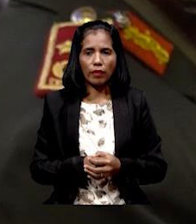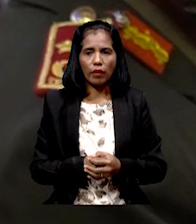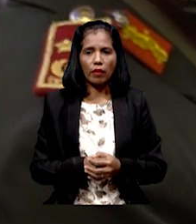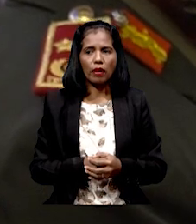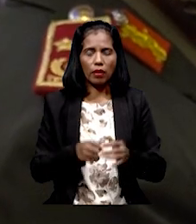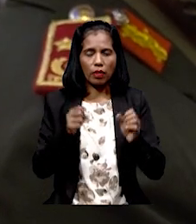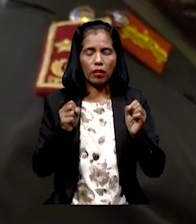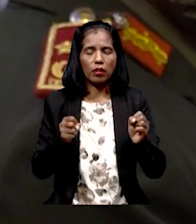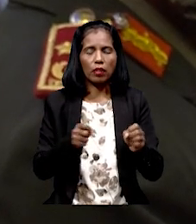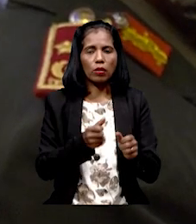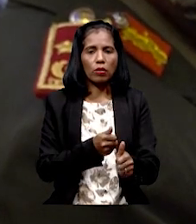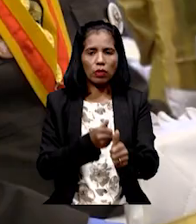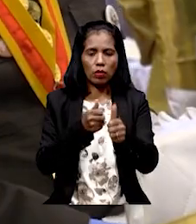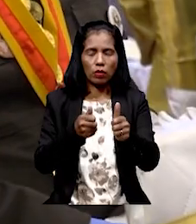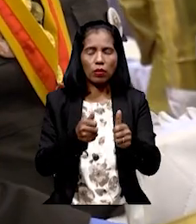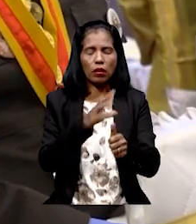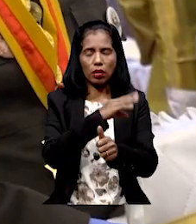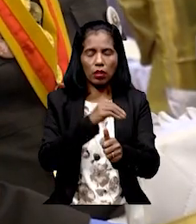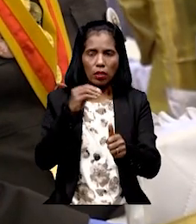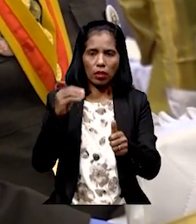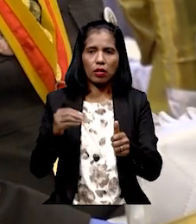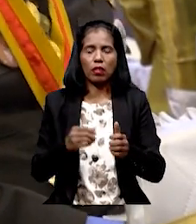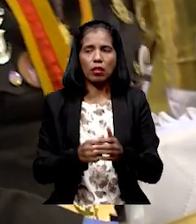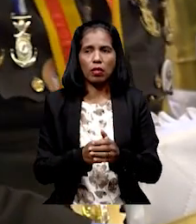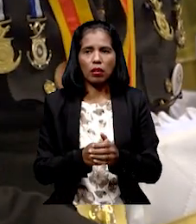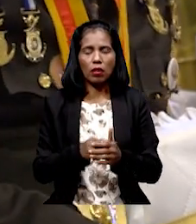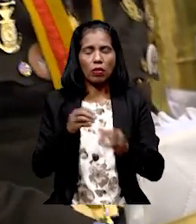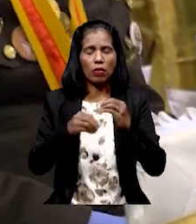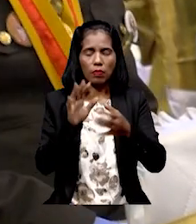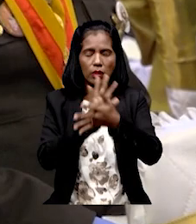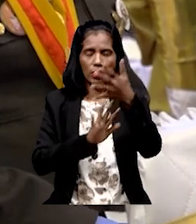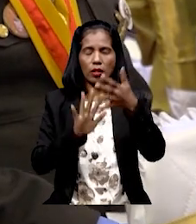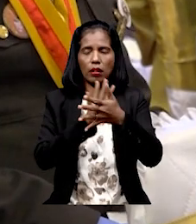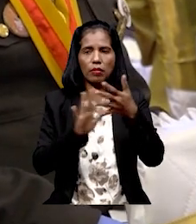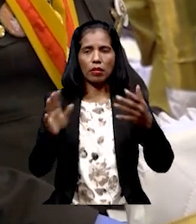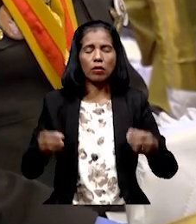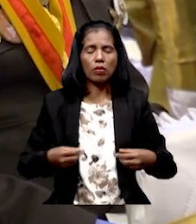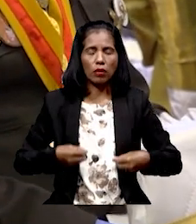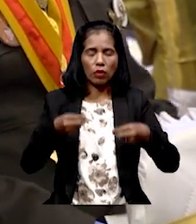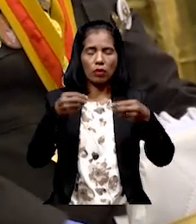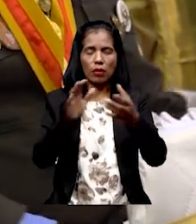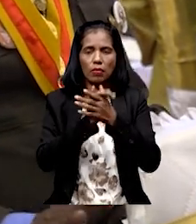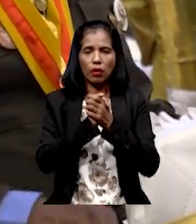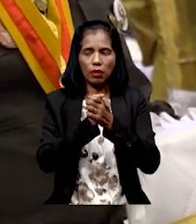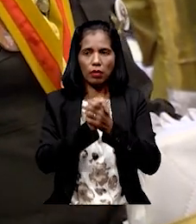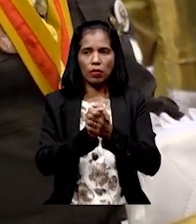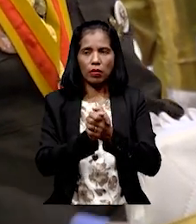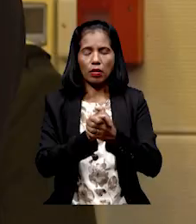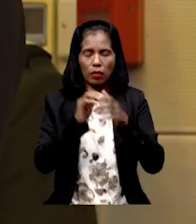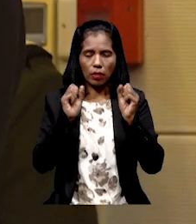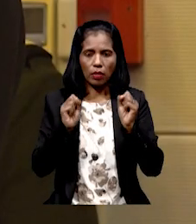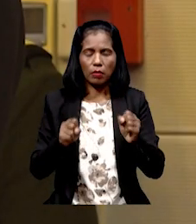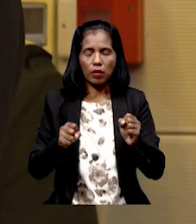minhas primeiras palavras nesta singela, mas significativa cerimónia são naturalmente de felicitação e de estímulo ao